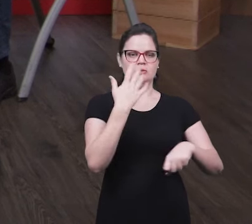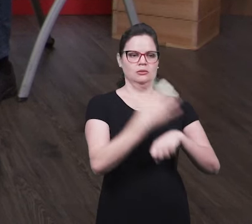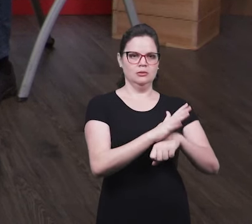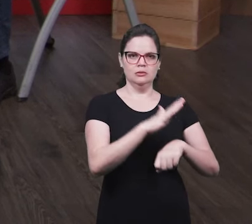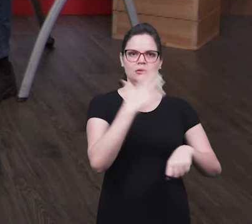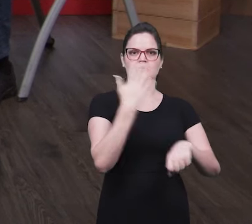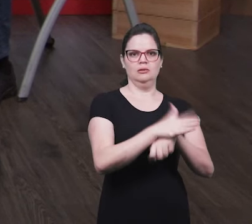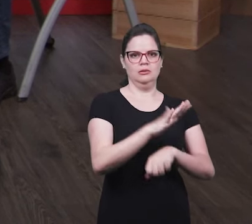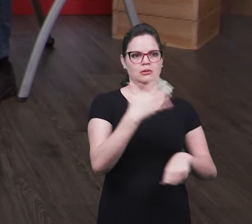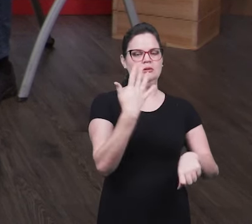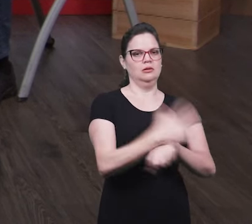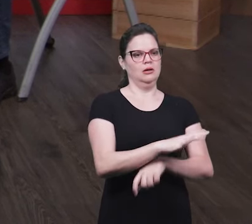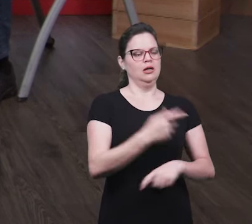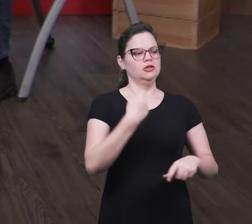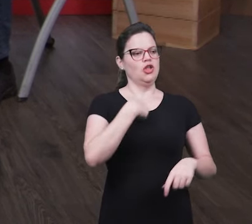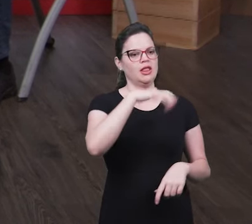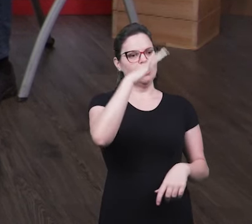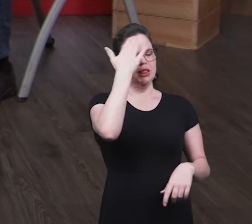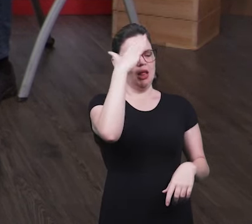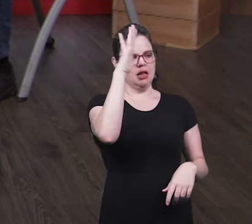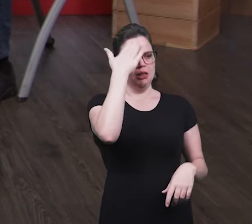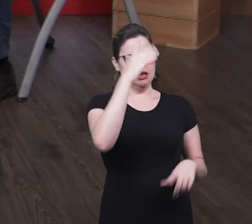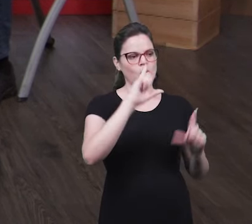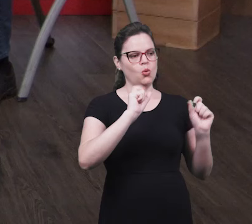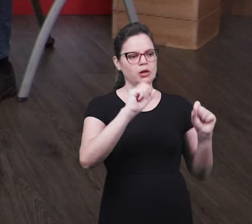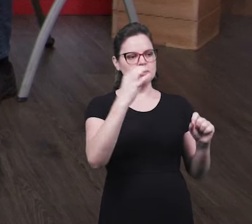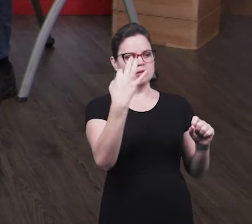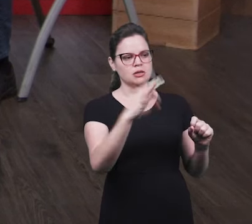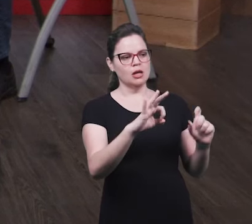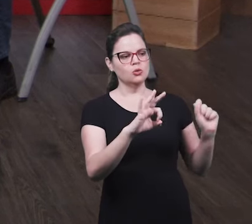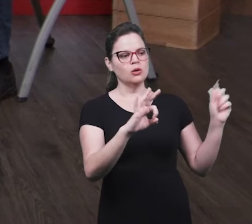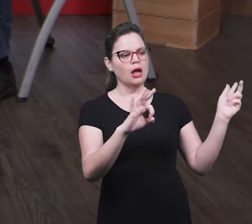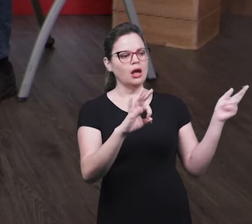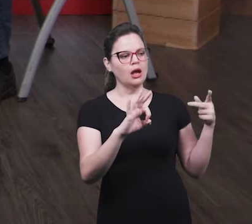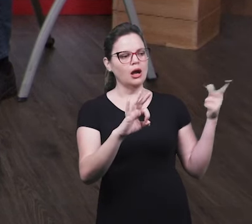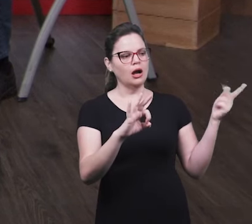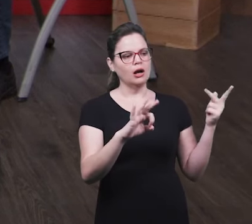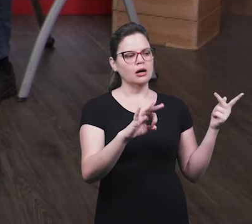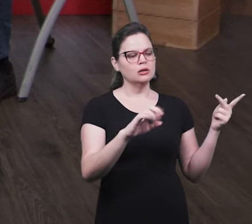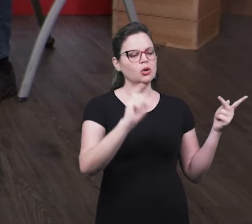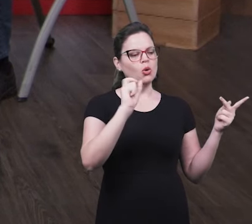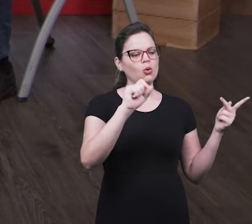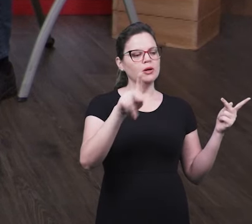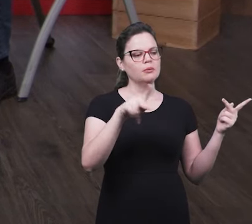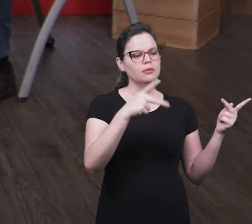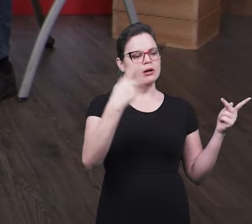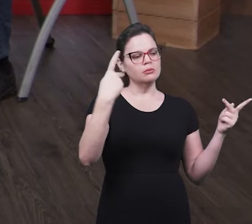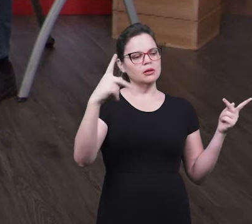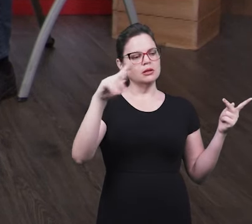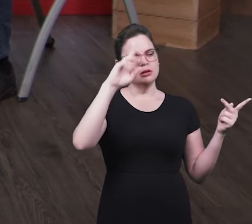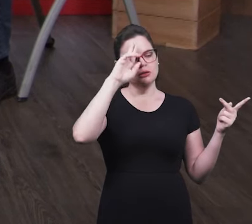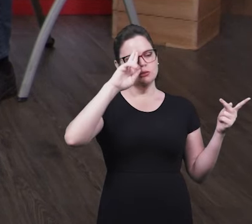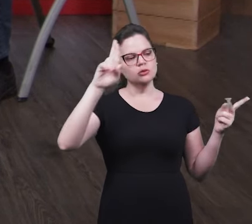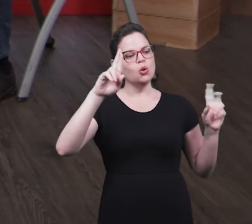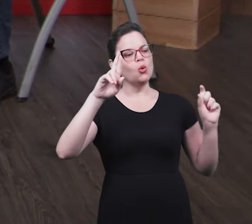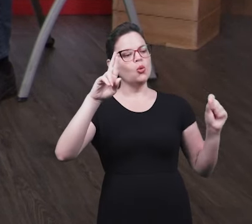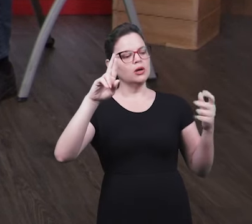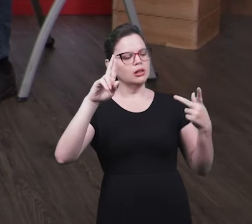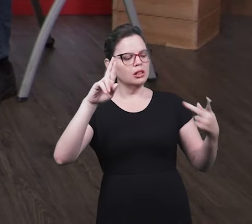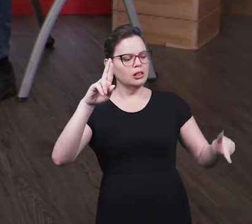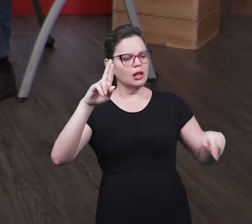muito essa capacidade que vem de Deus, essa revelação, o governo do Espírito